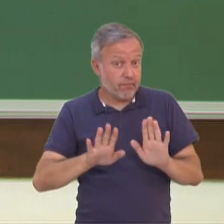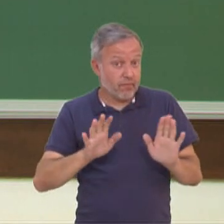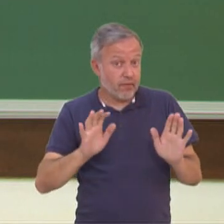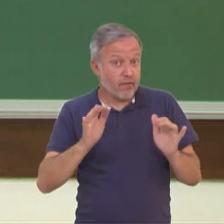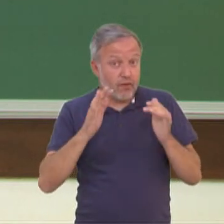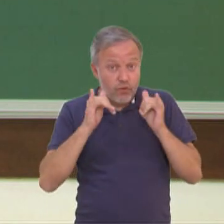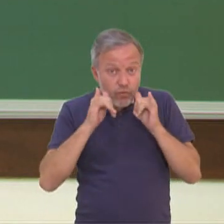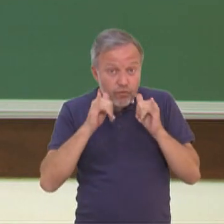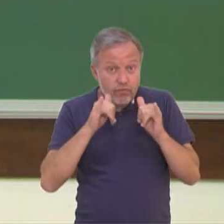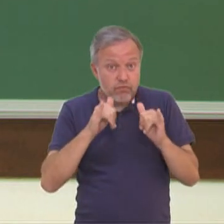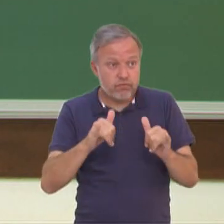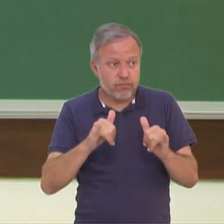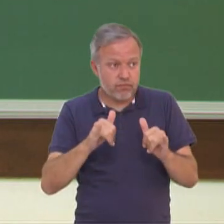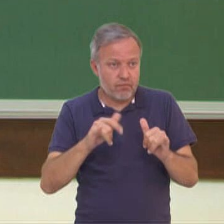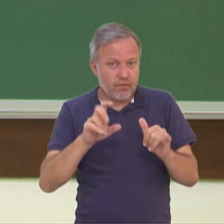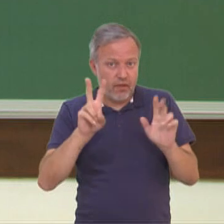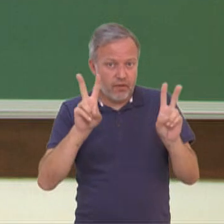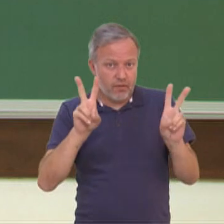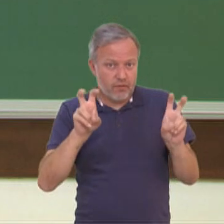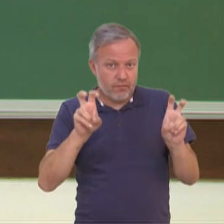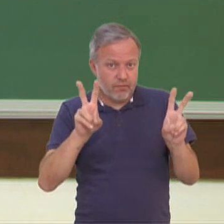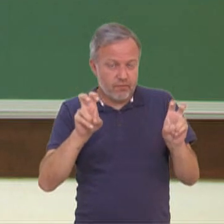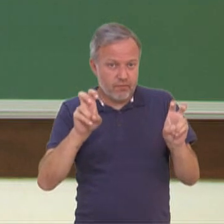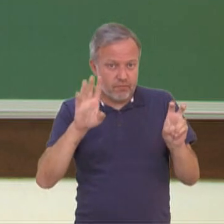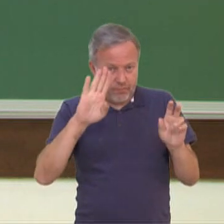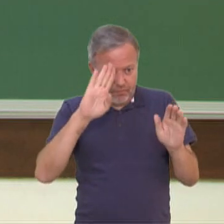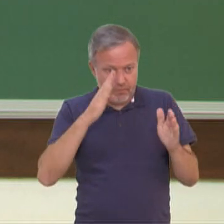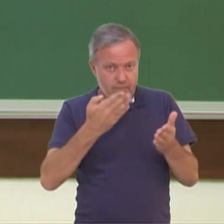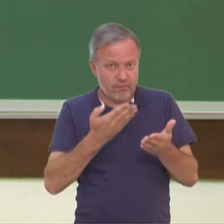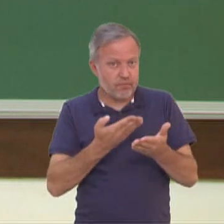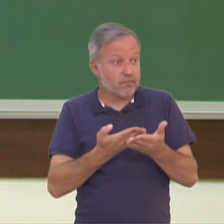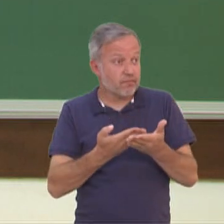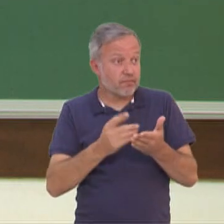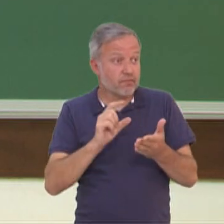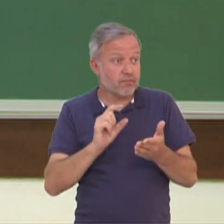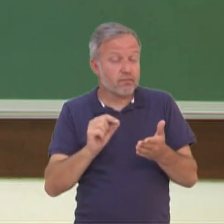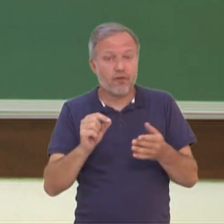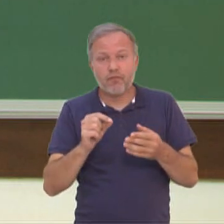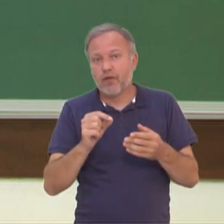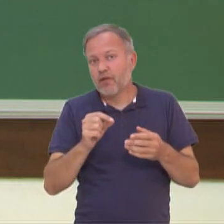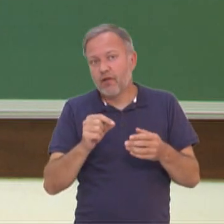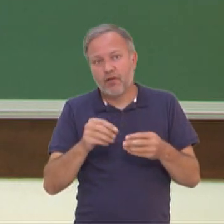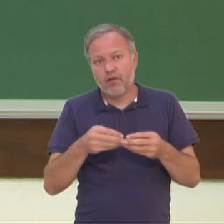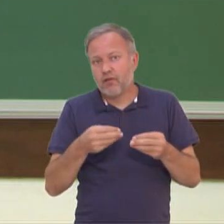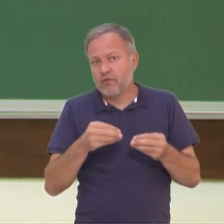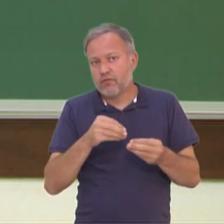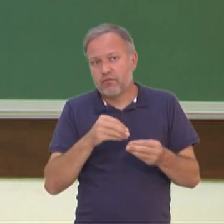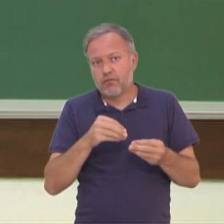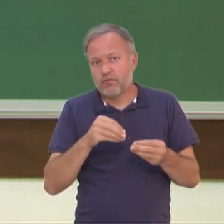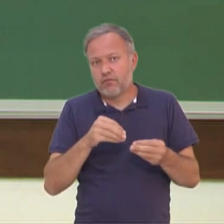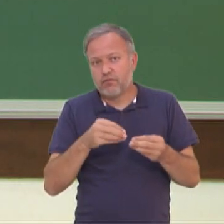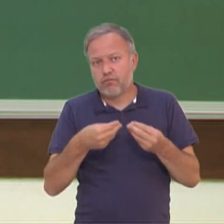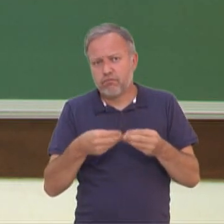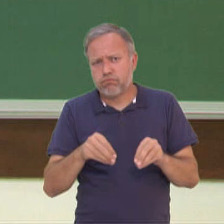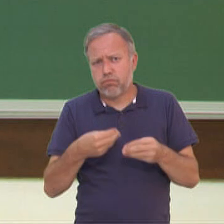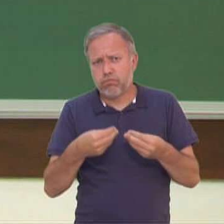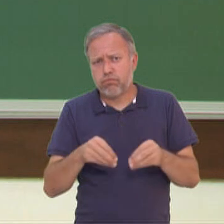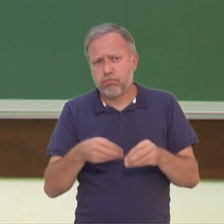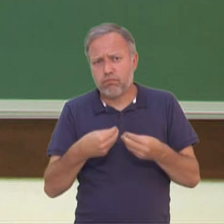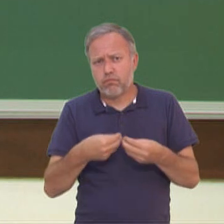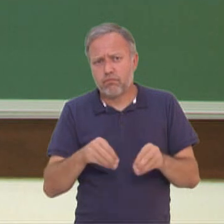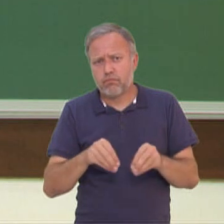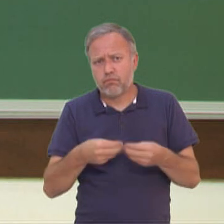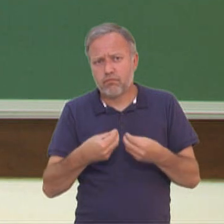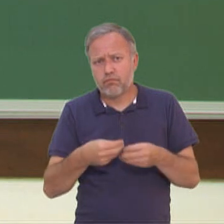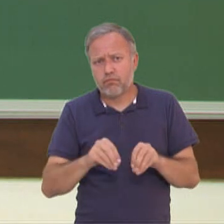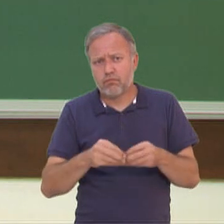ler. Você lê só o título, você sairia acreditando que já dá para degradar qualquer plástico do planeta. E cuidado, isso seria